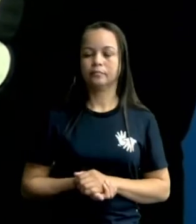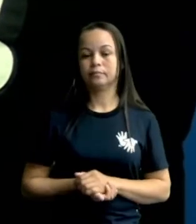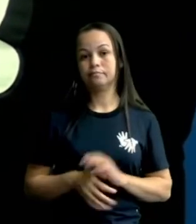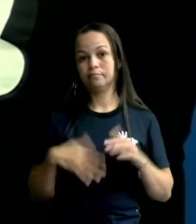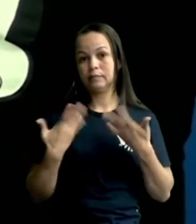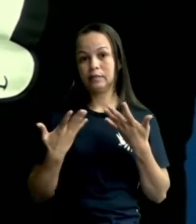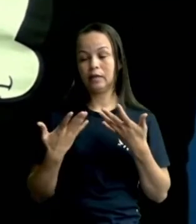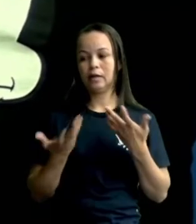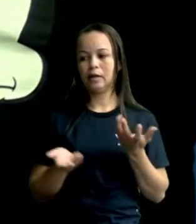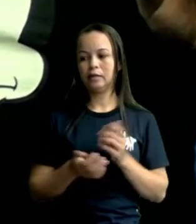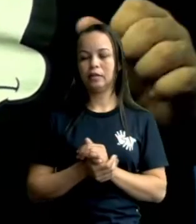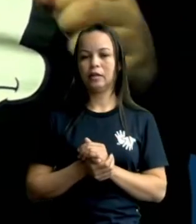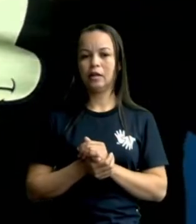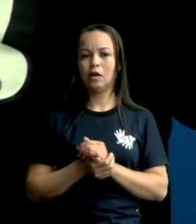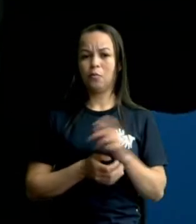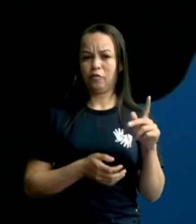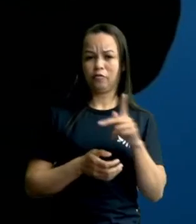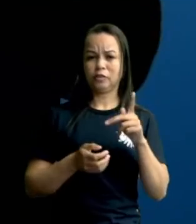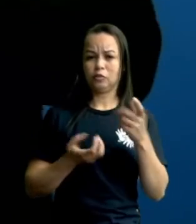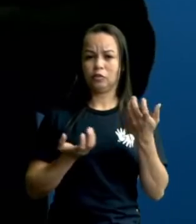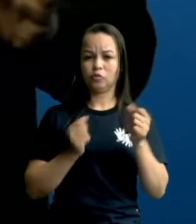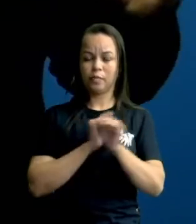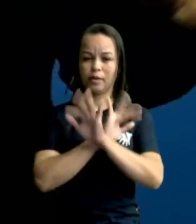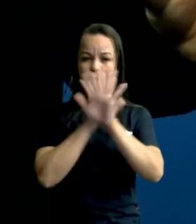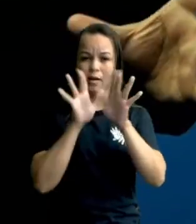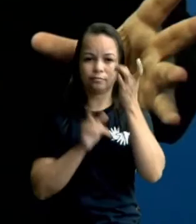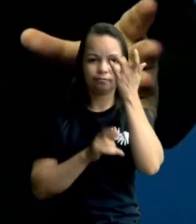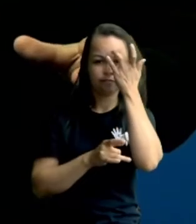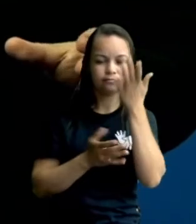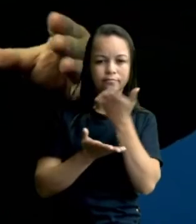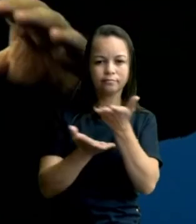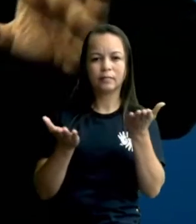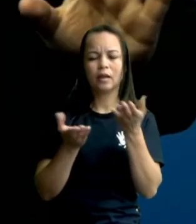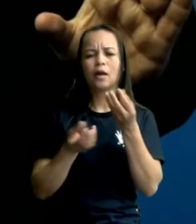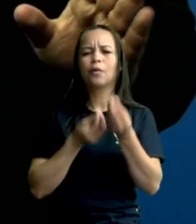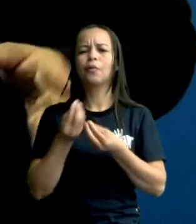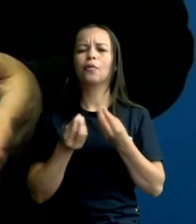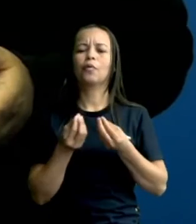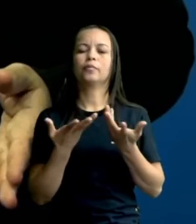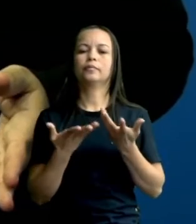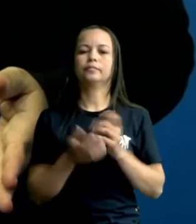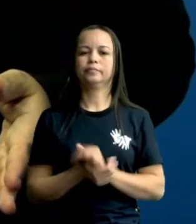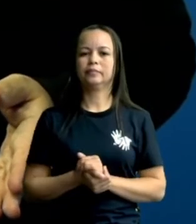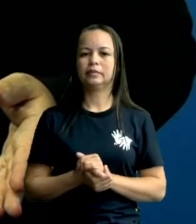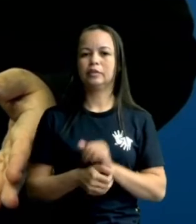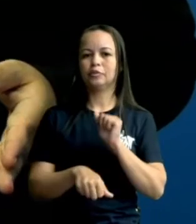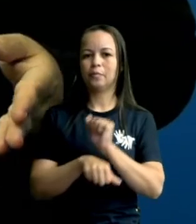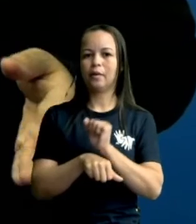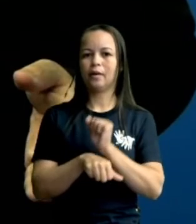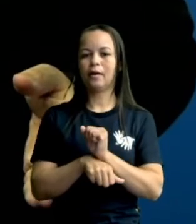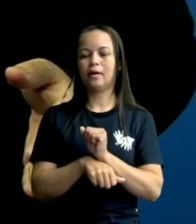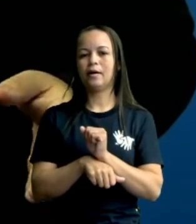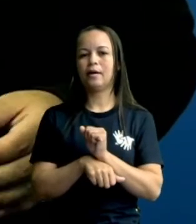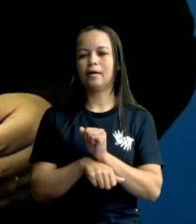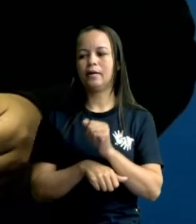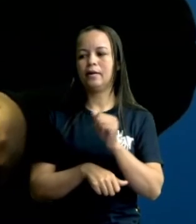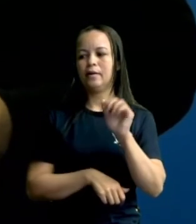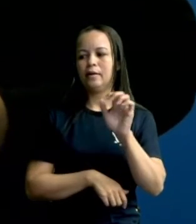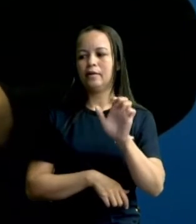deixou bem claro aqui para facilitar quais são os pontos. O primeiro dele é esperar.